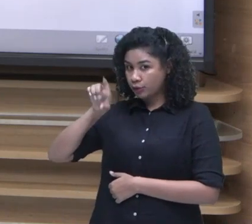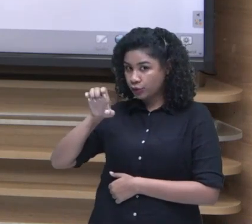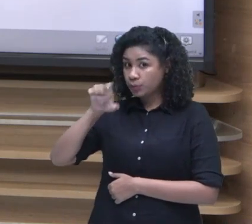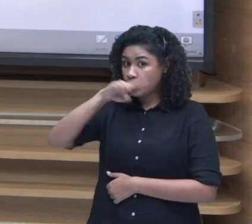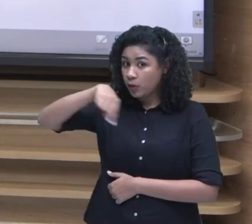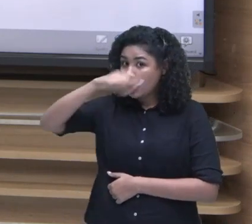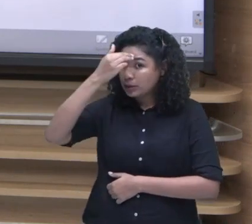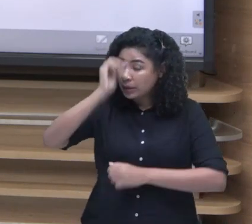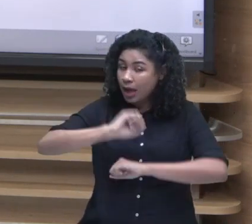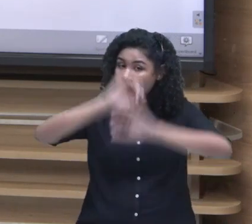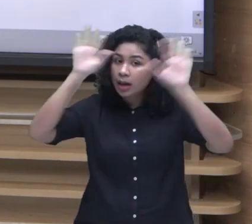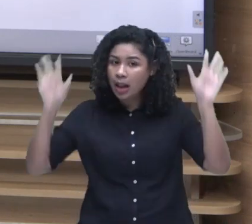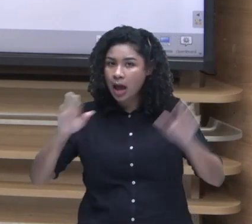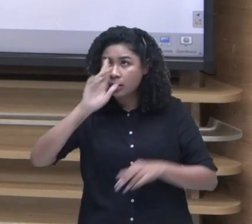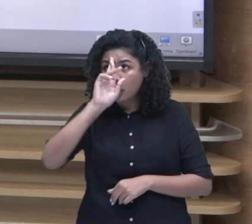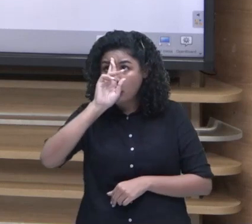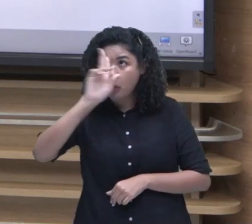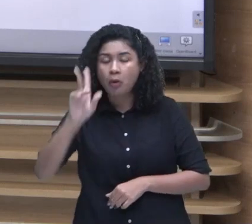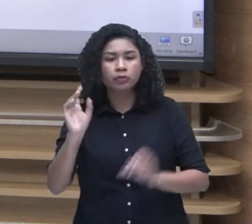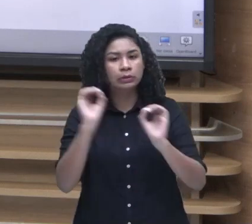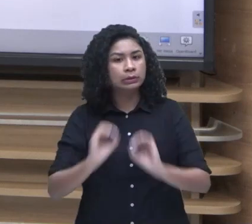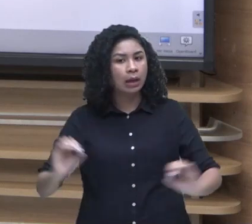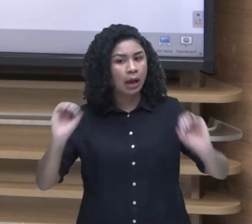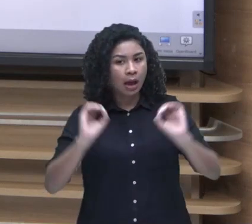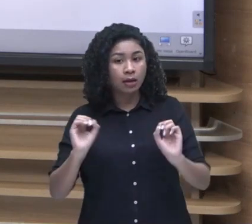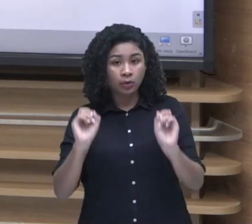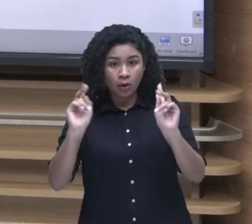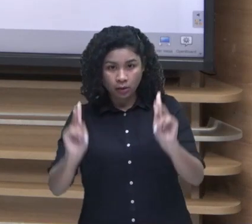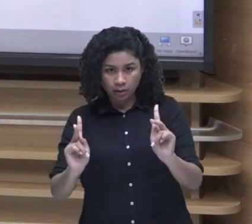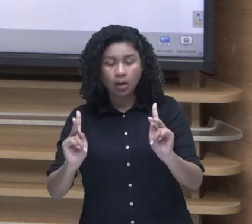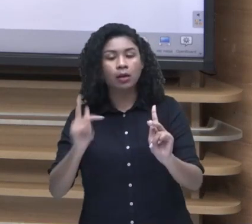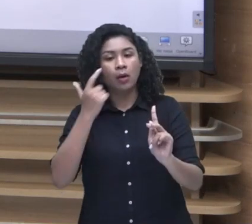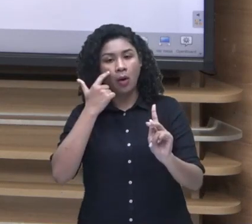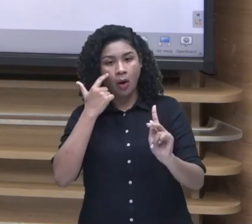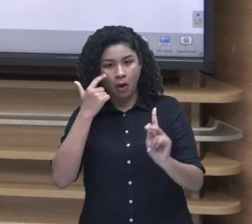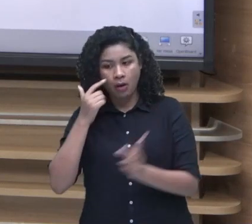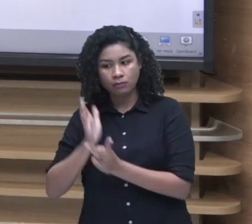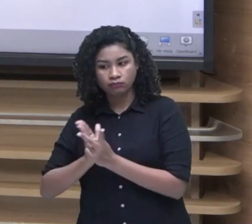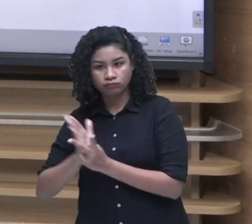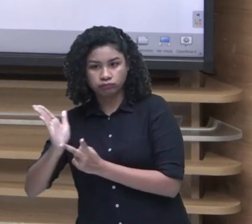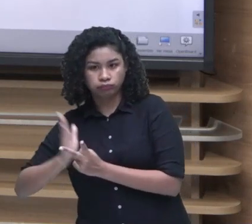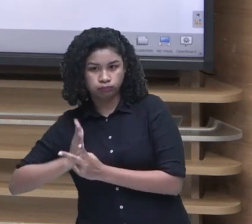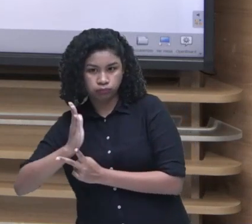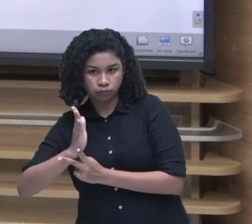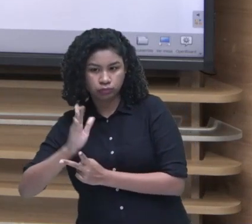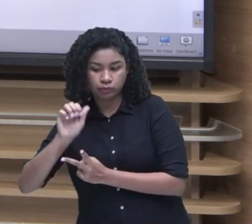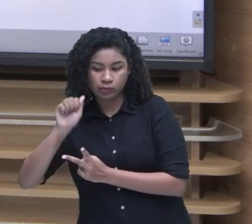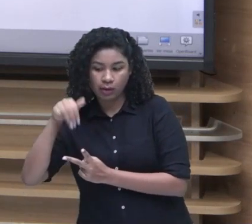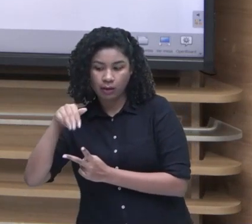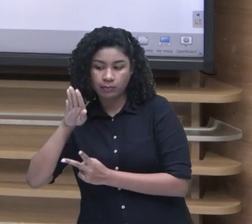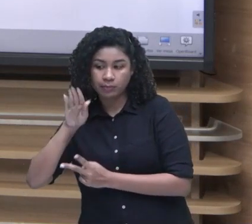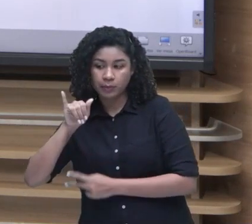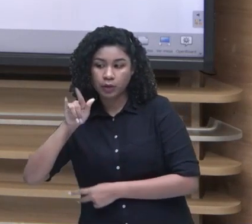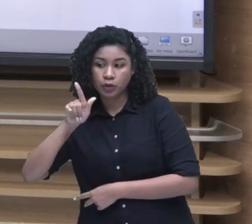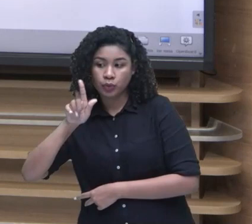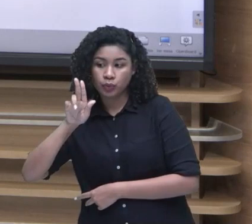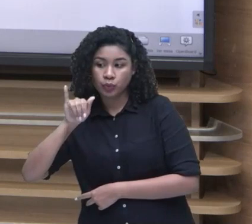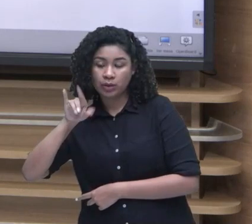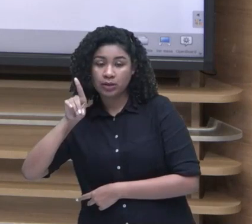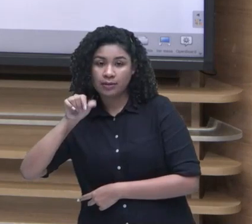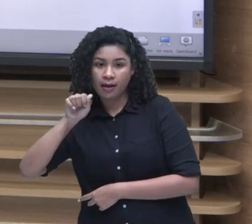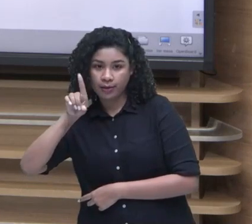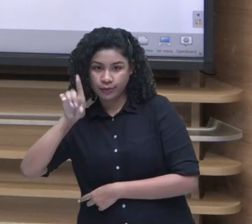e ambiguidade, que são coisas diferentes, né? Uma ambiguidade são falhas na interpretação,